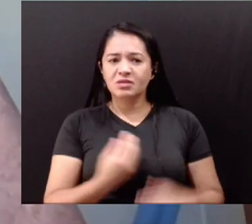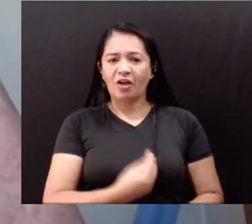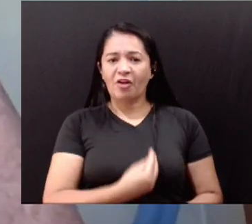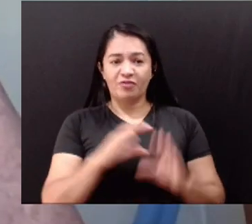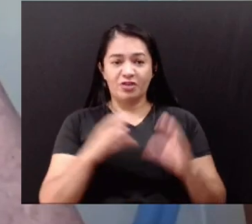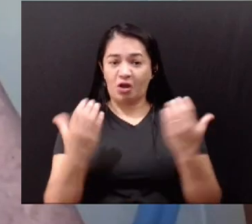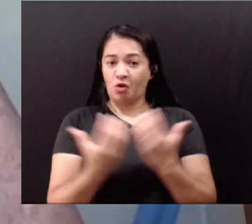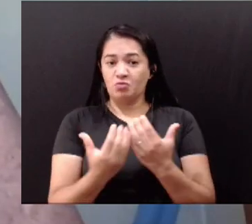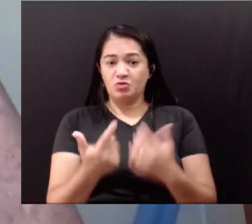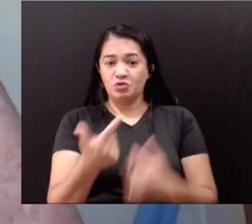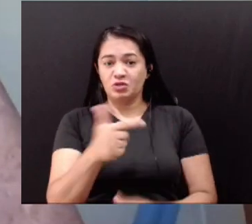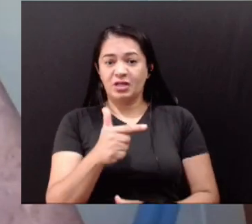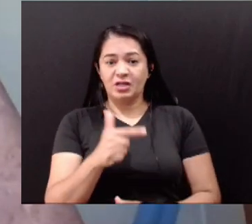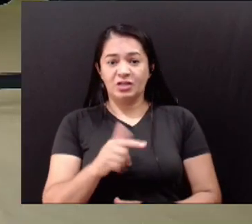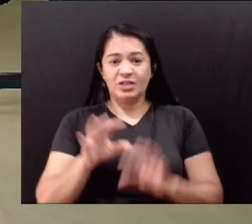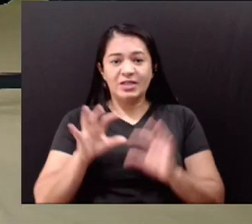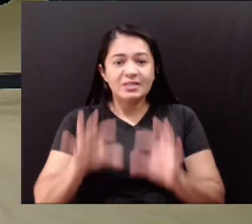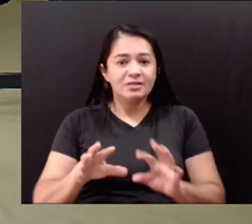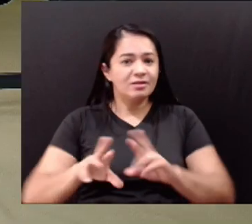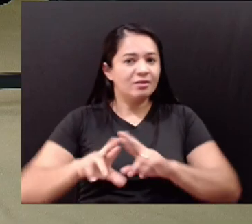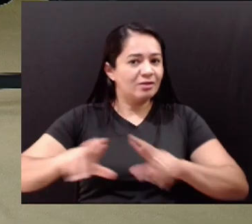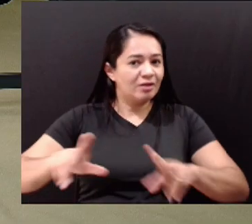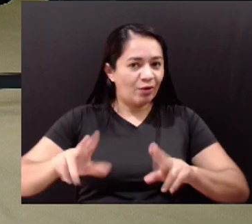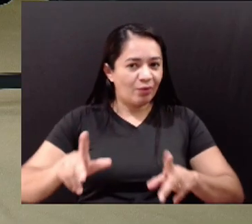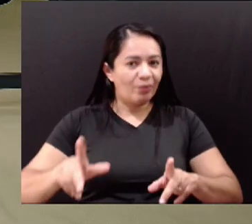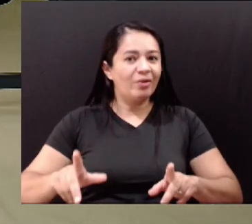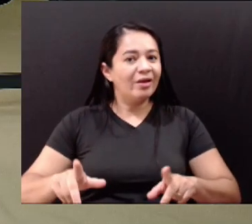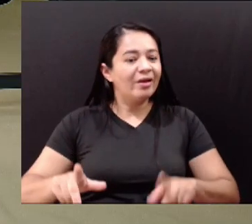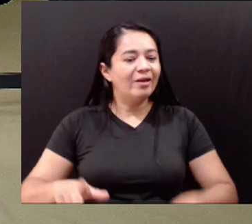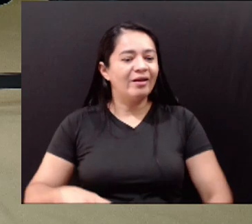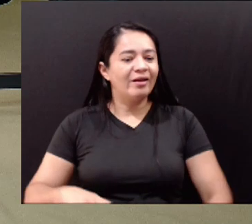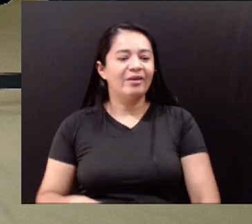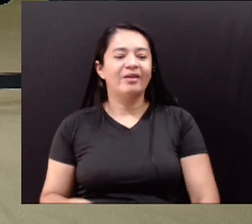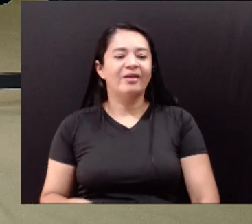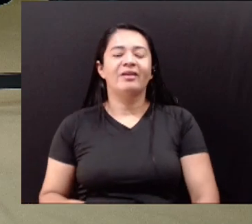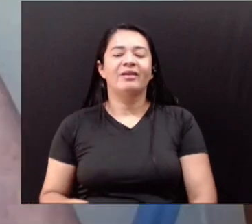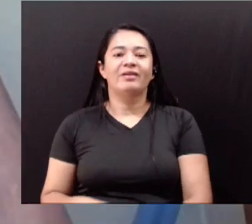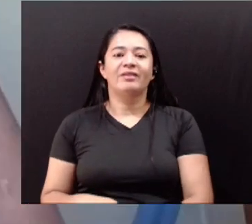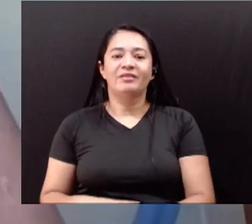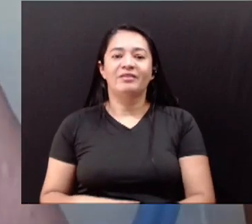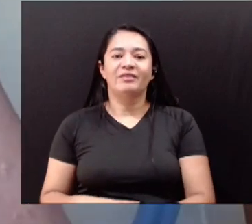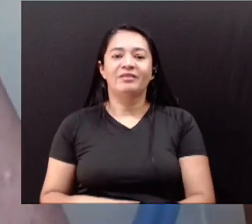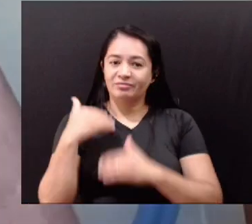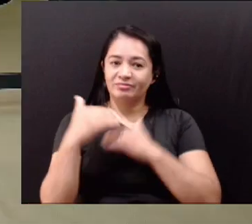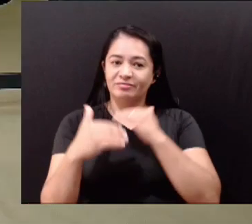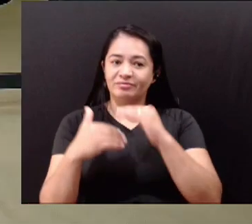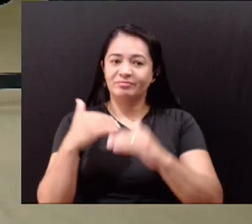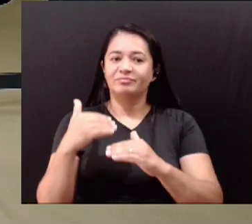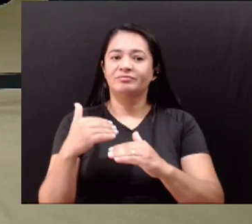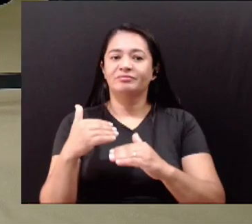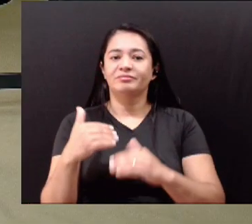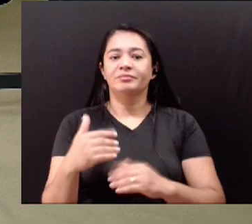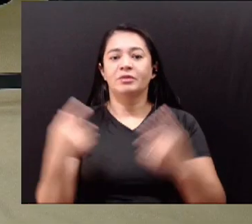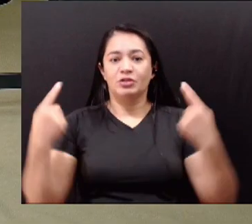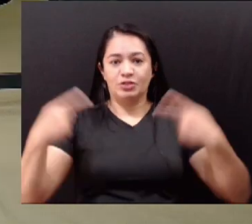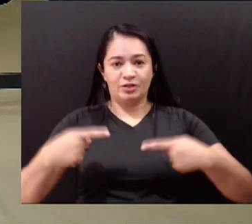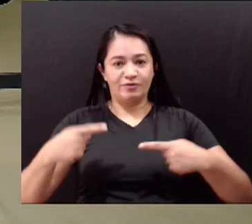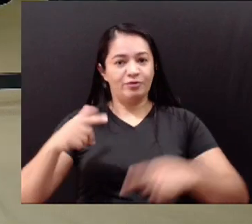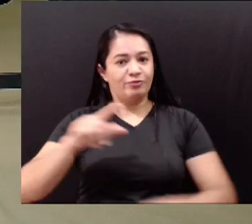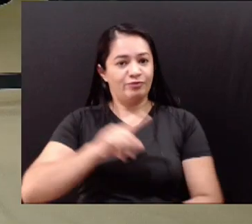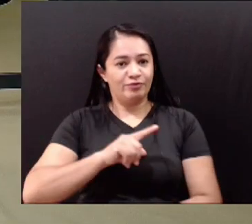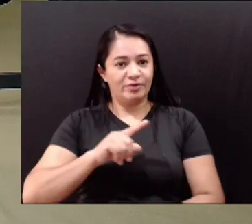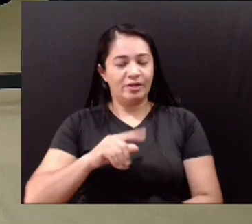isso. Ela faz acontecer justamente pelos desafios. É importante esse ponto